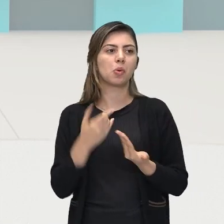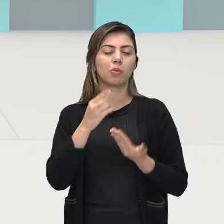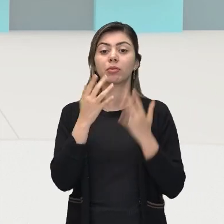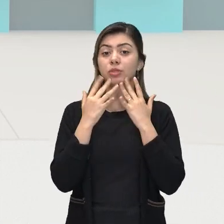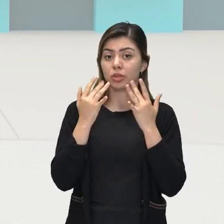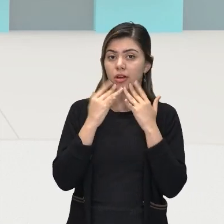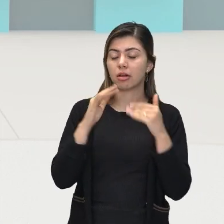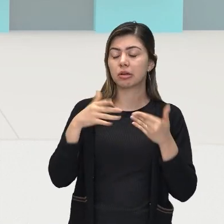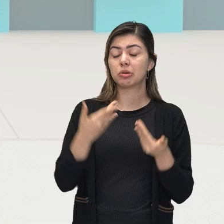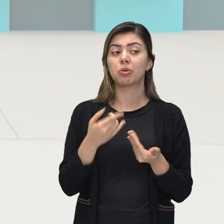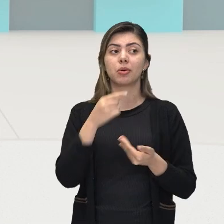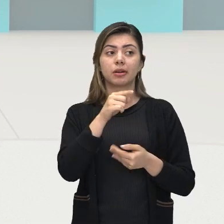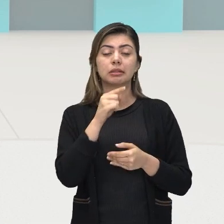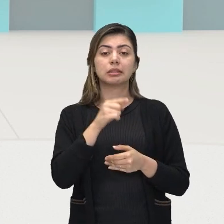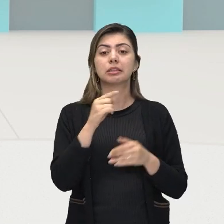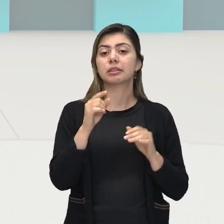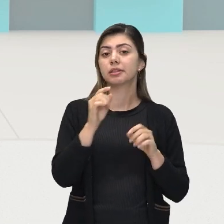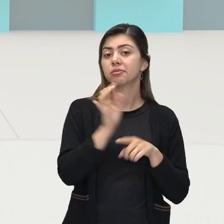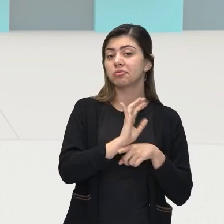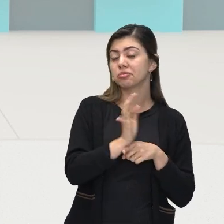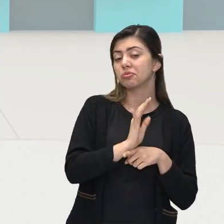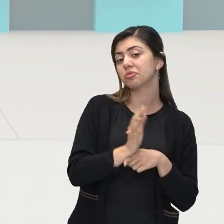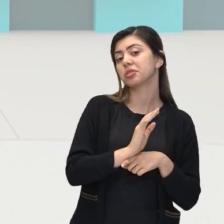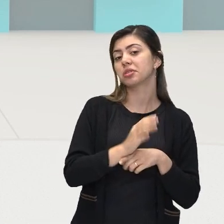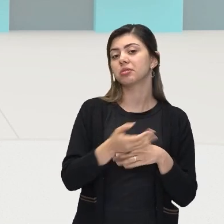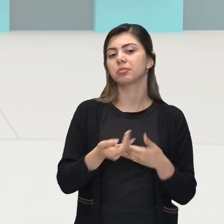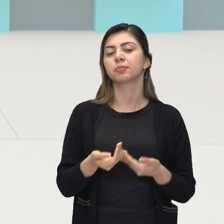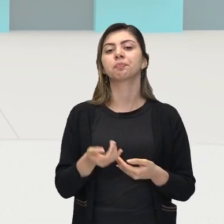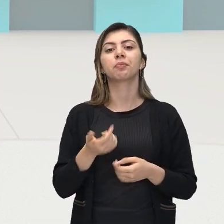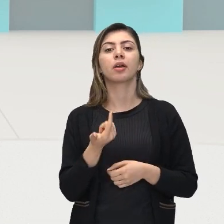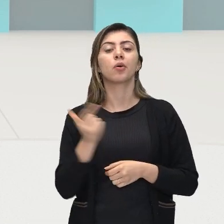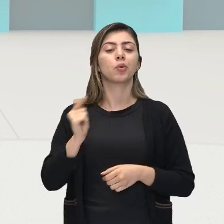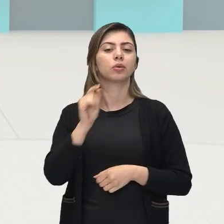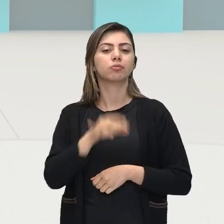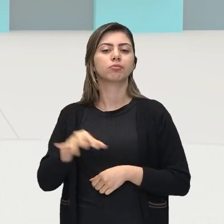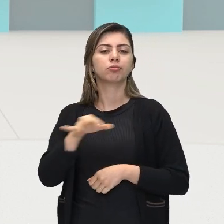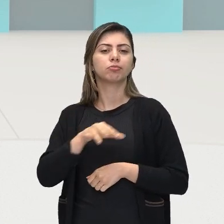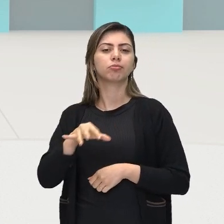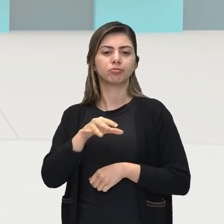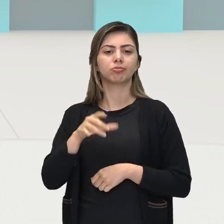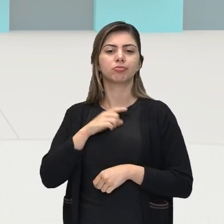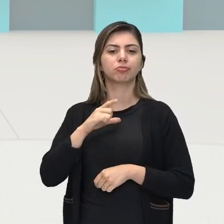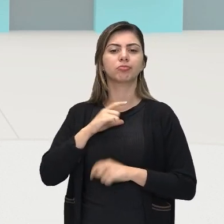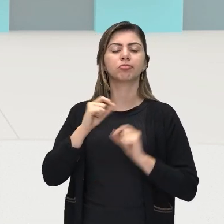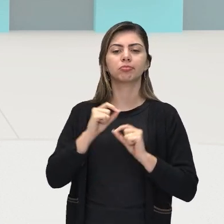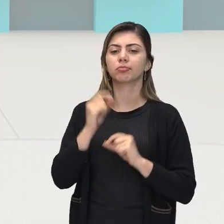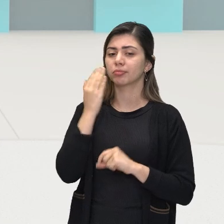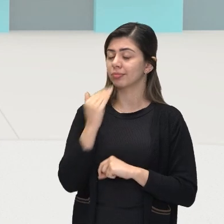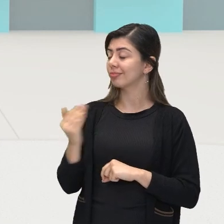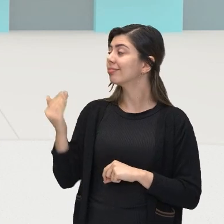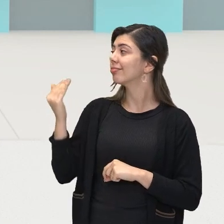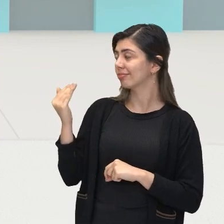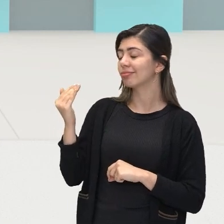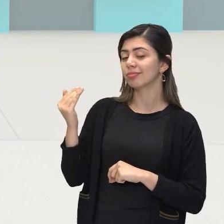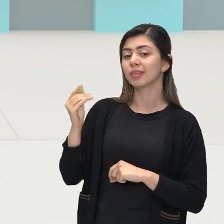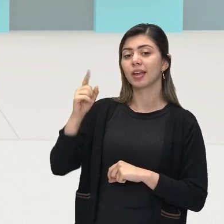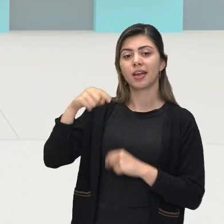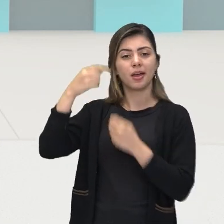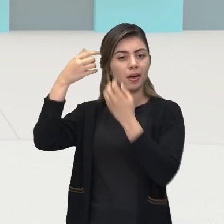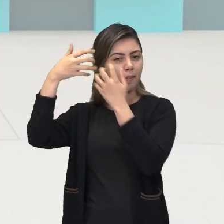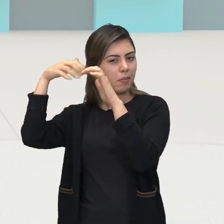nós vamos ver aqui as intelectuais, que estão ligadas a essa questão de fato do raciocínio lógico, dos